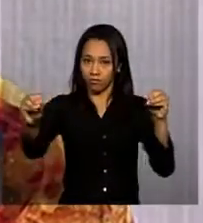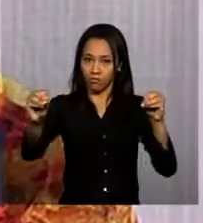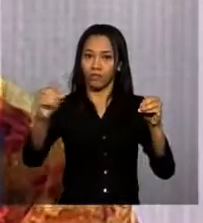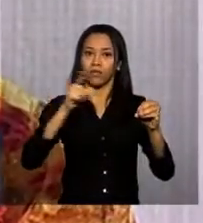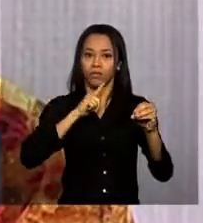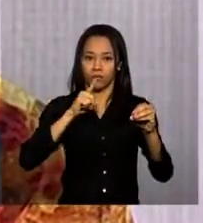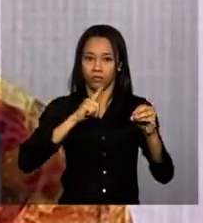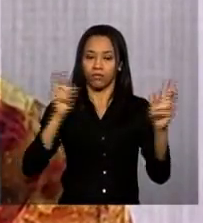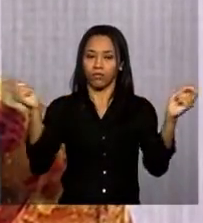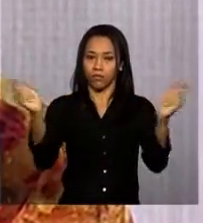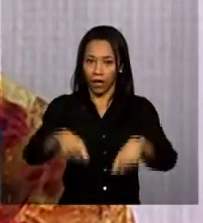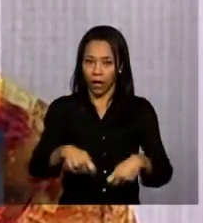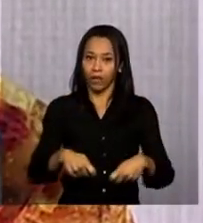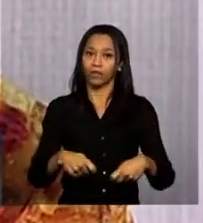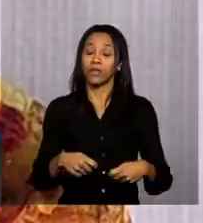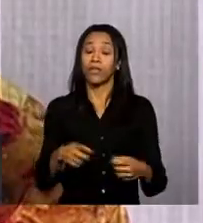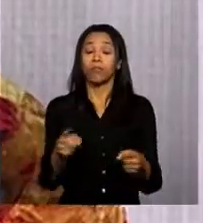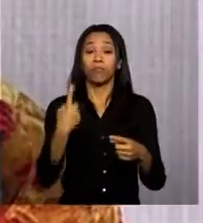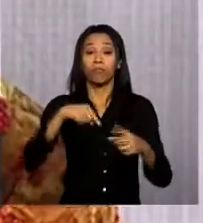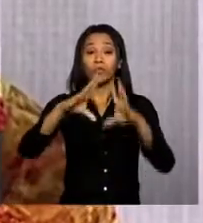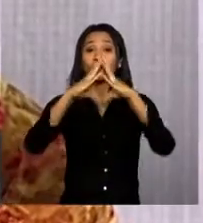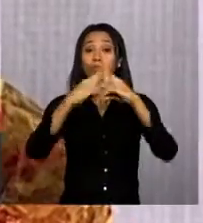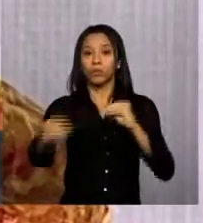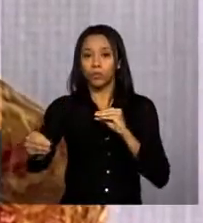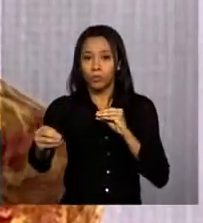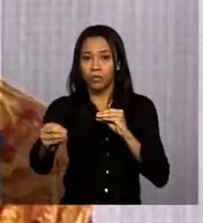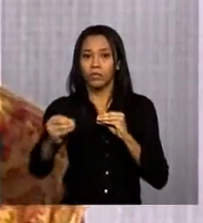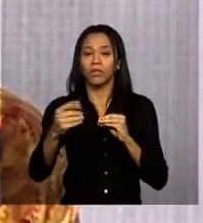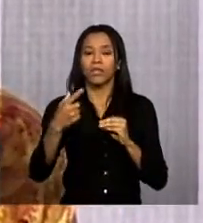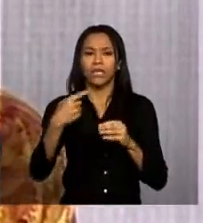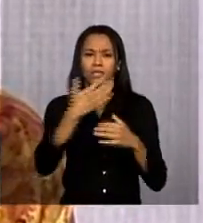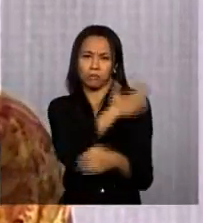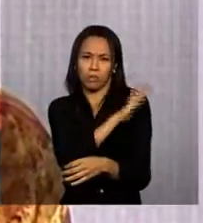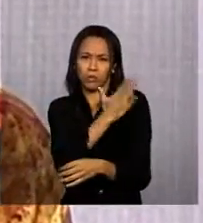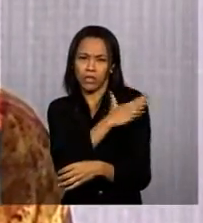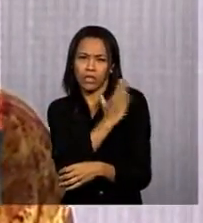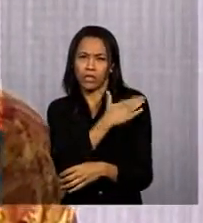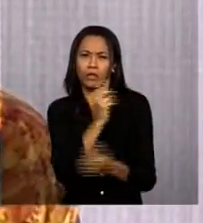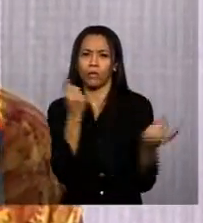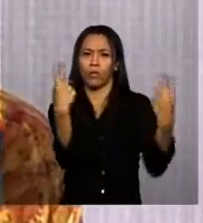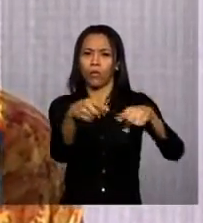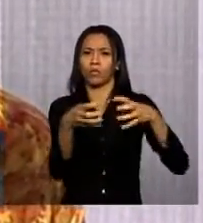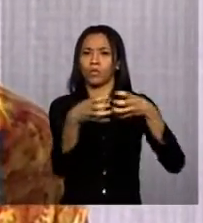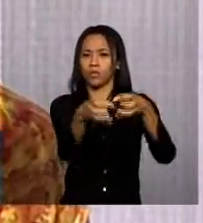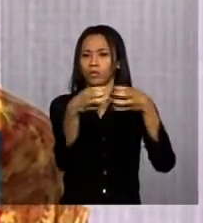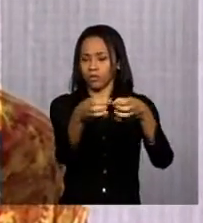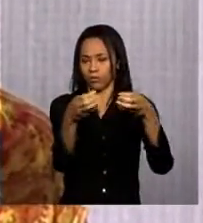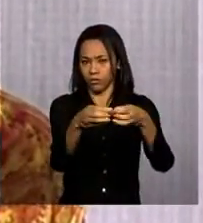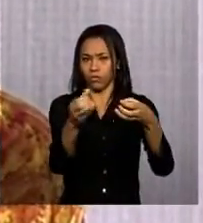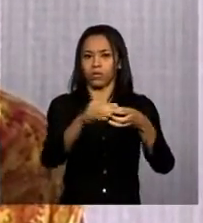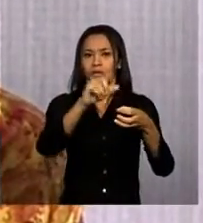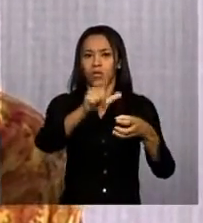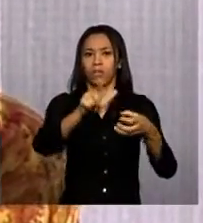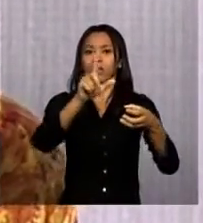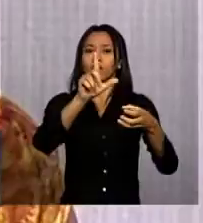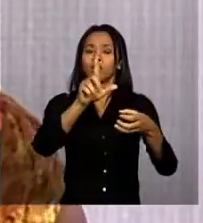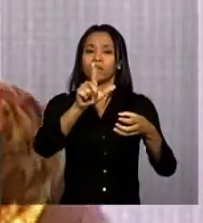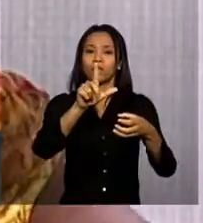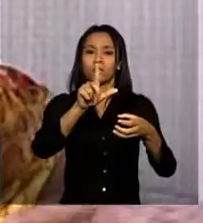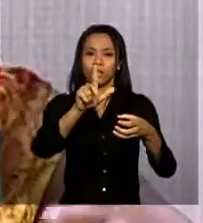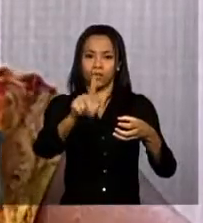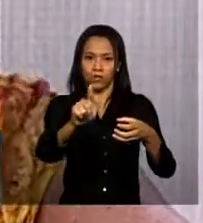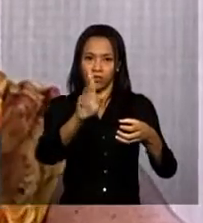nós possamos desconstruir a homofobia. Criminalizá-la é fundamental para que possamos